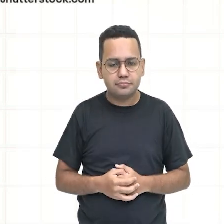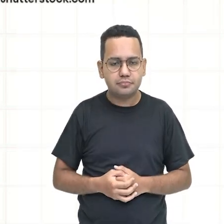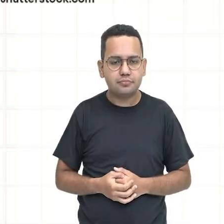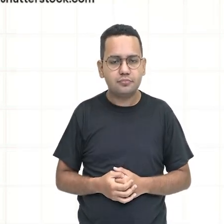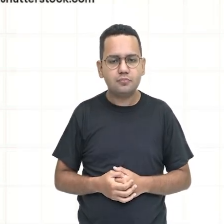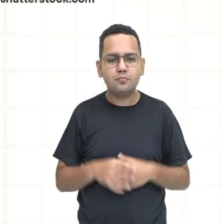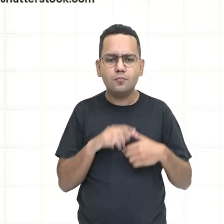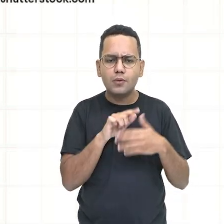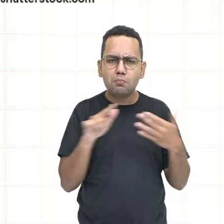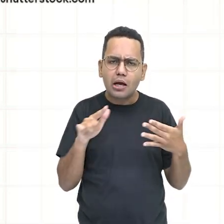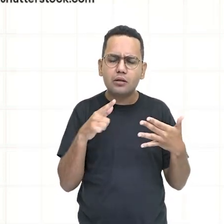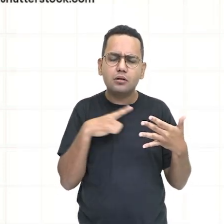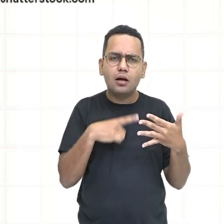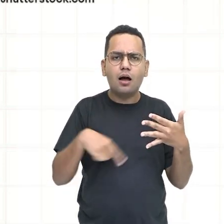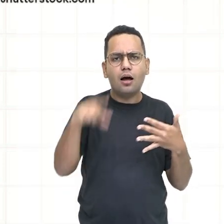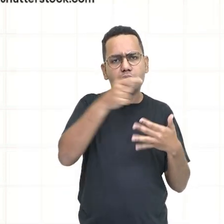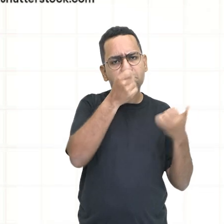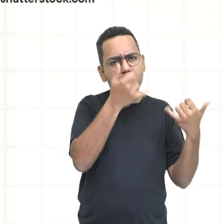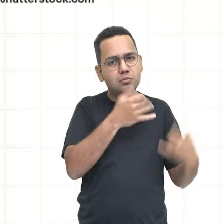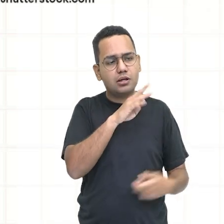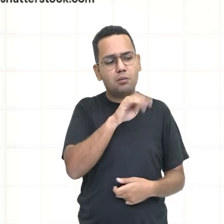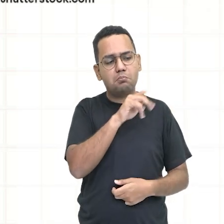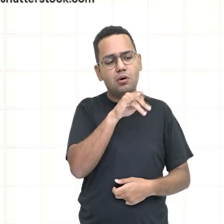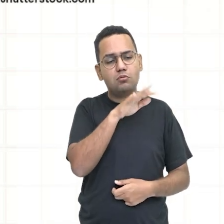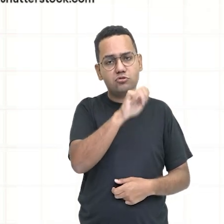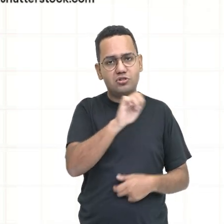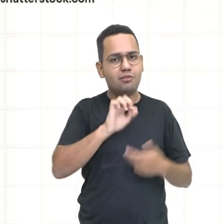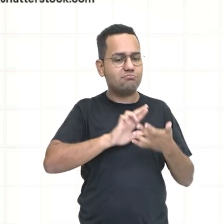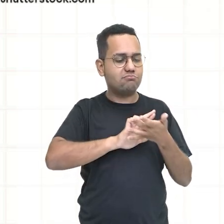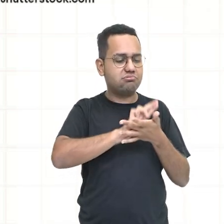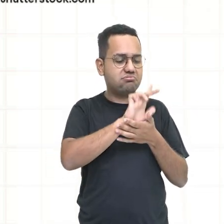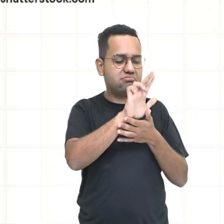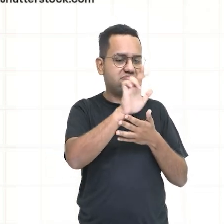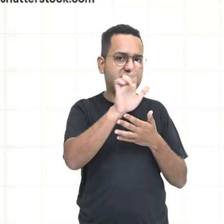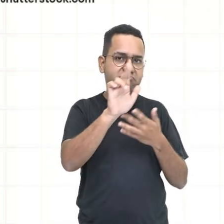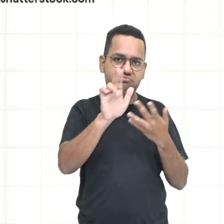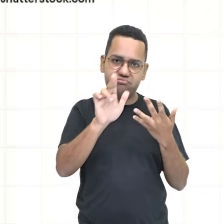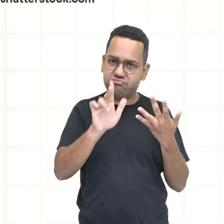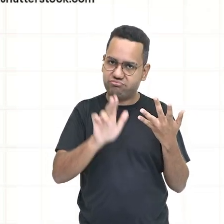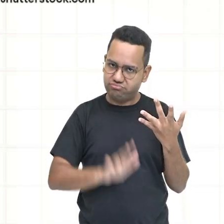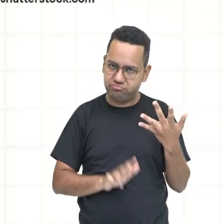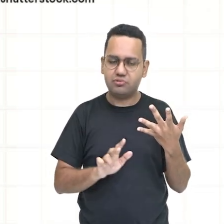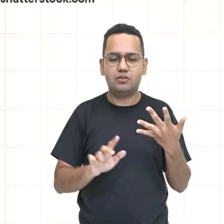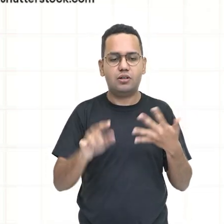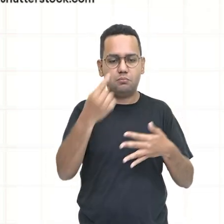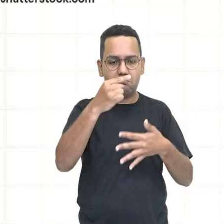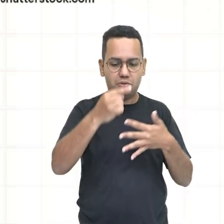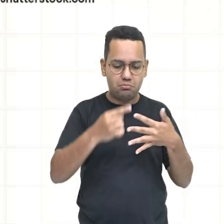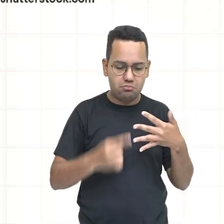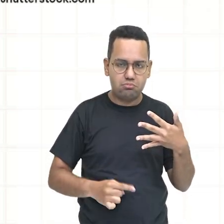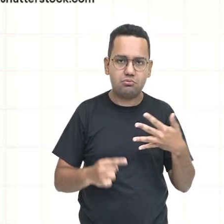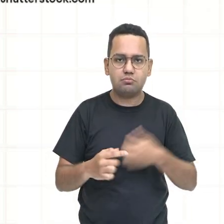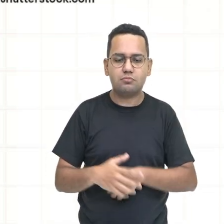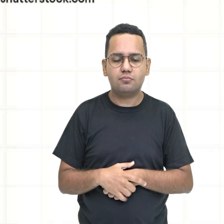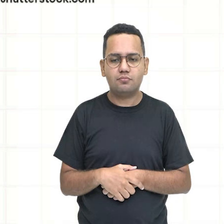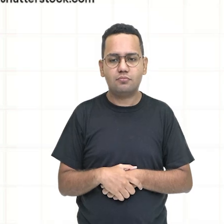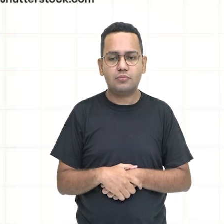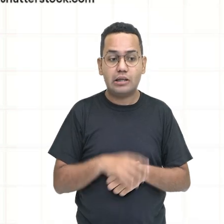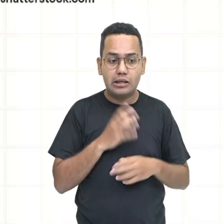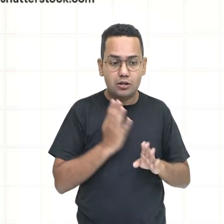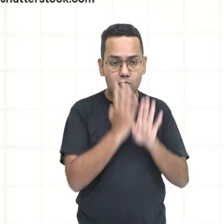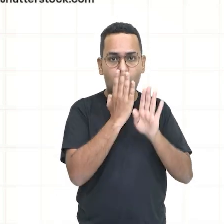além da bauxita aí, nós também temos recursos naturais, nesse caso minerais, que